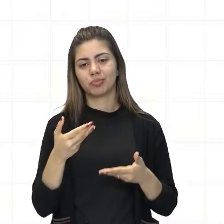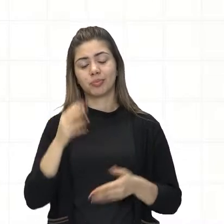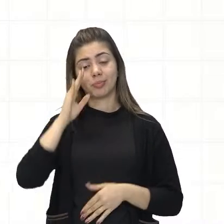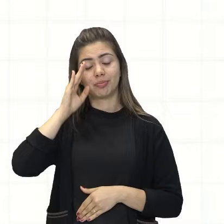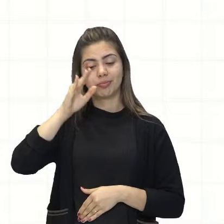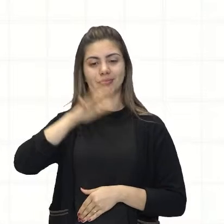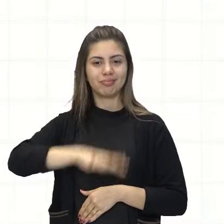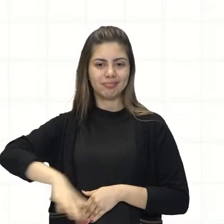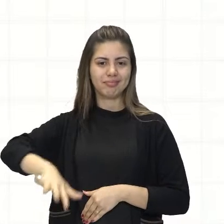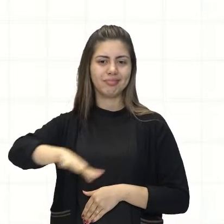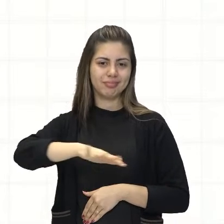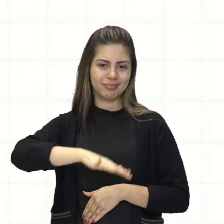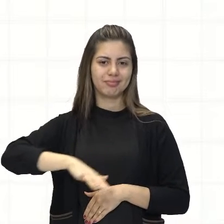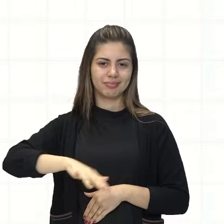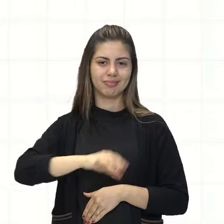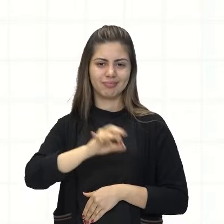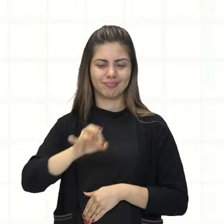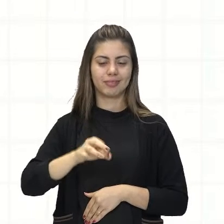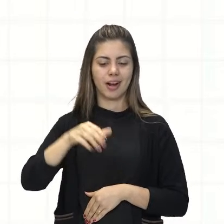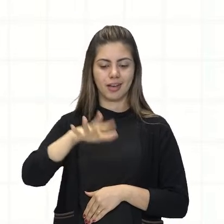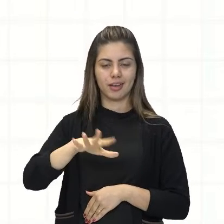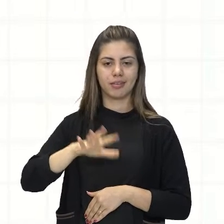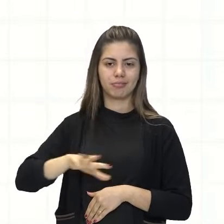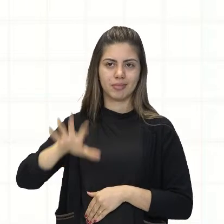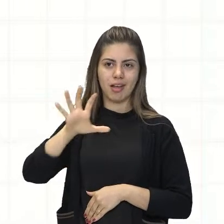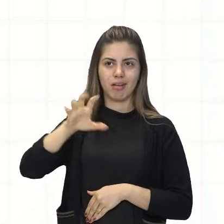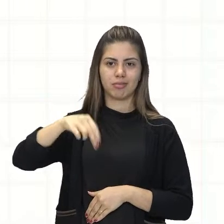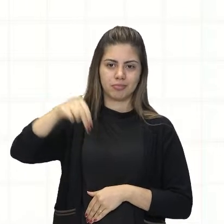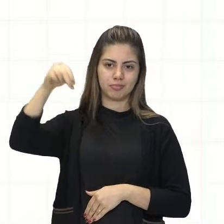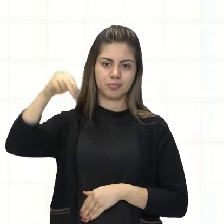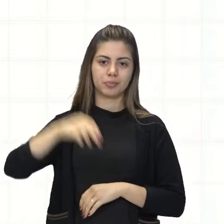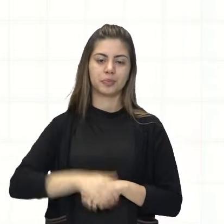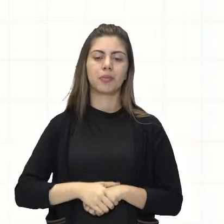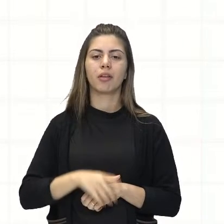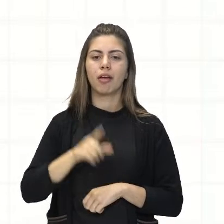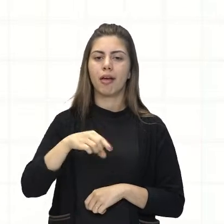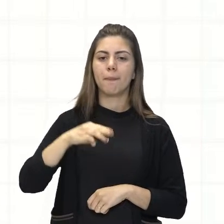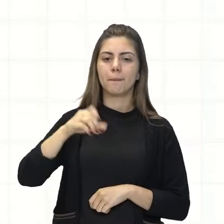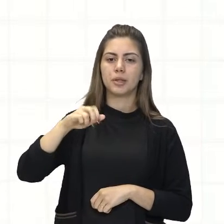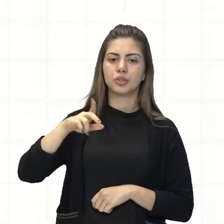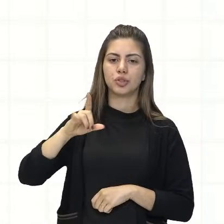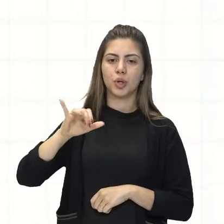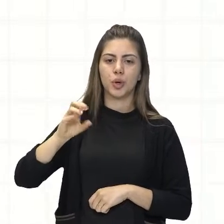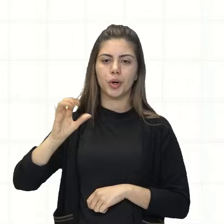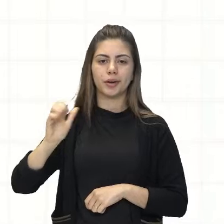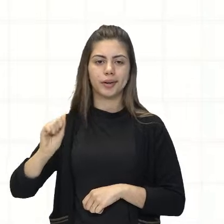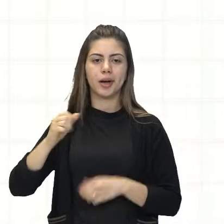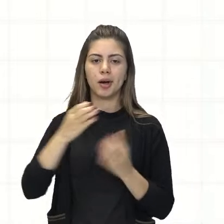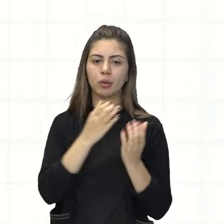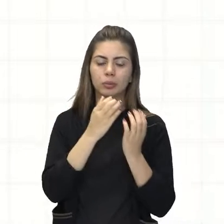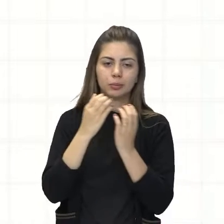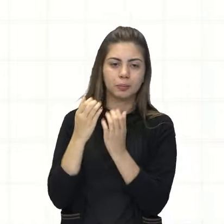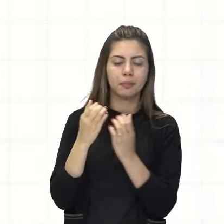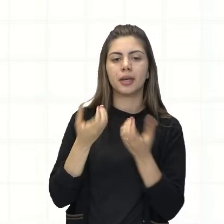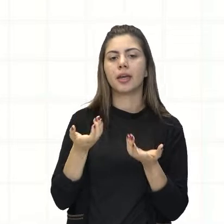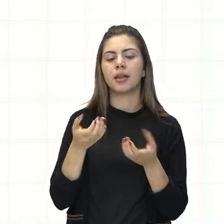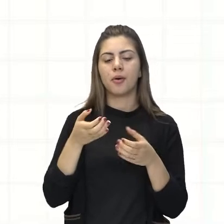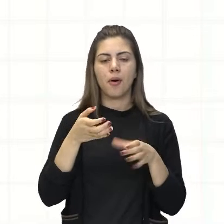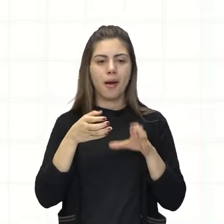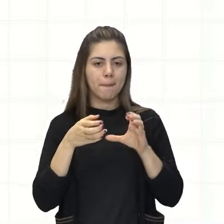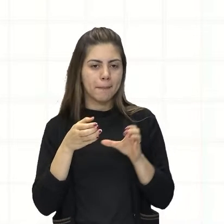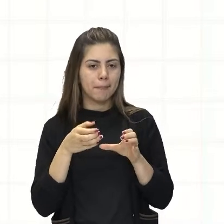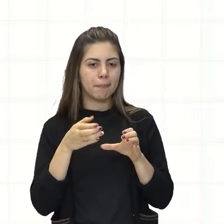aqui na nossa cultura do norte. A gente vai ter a mandioca, o milho, a batata